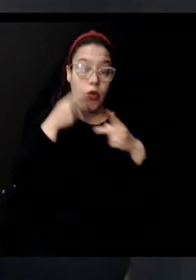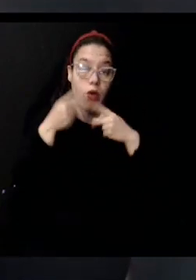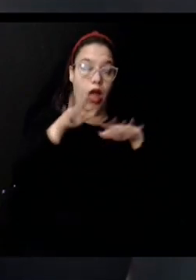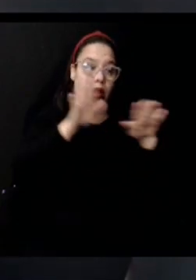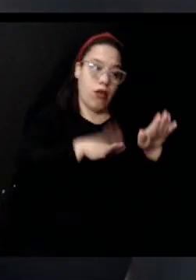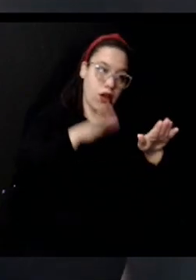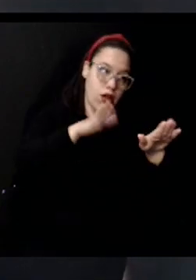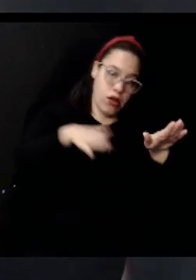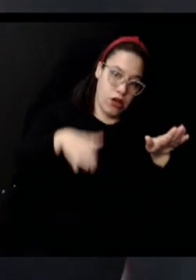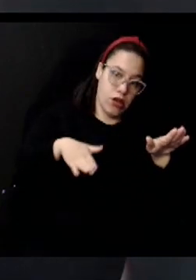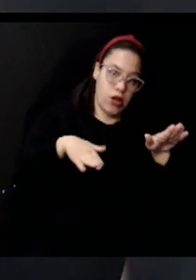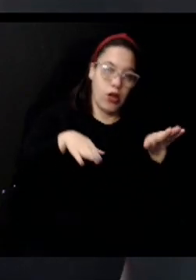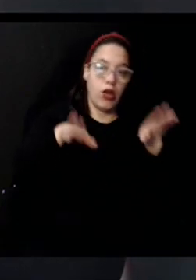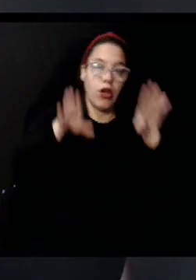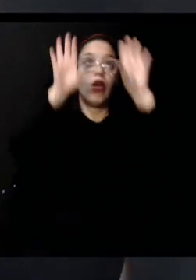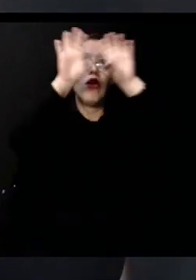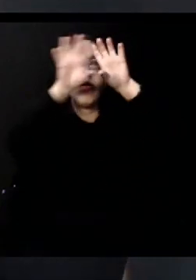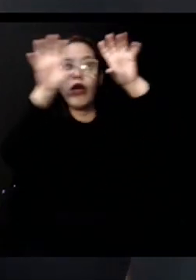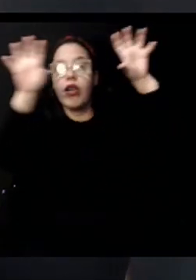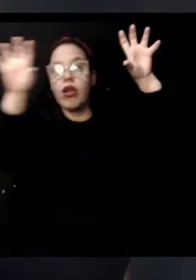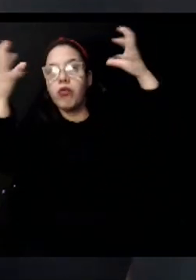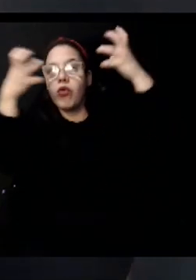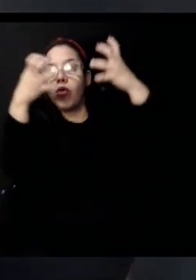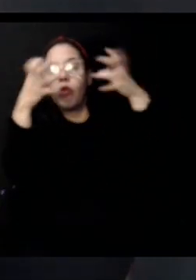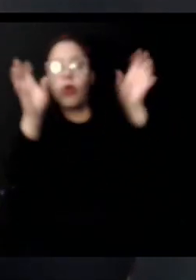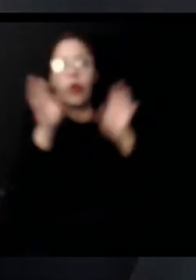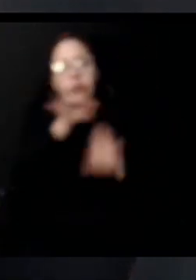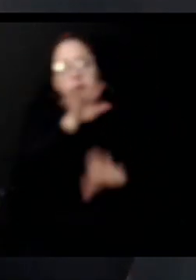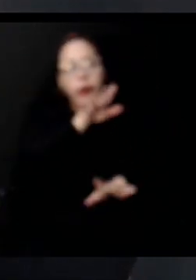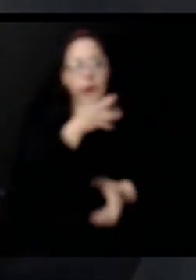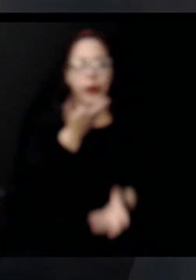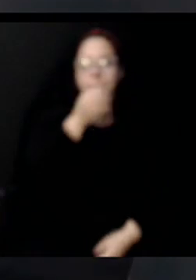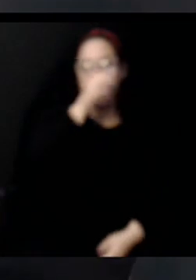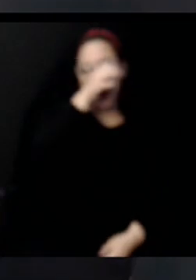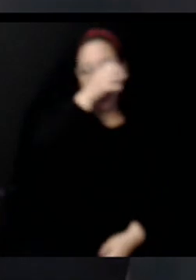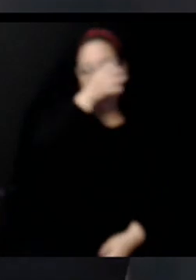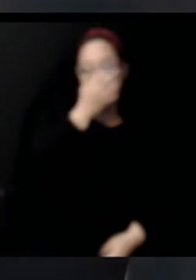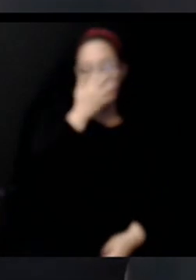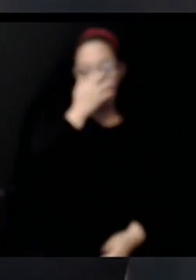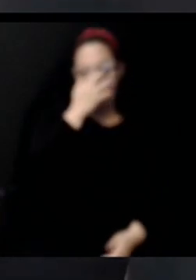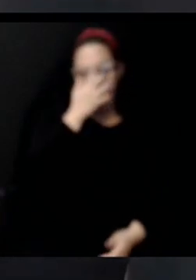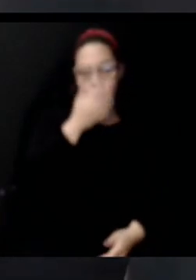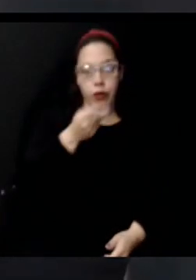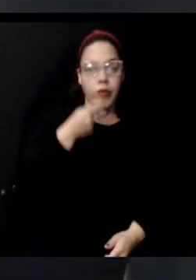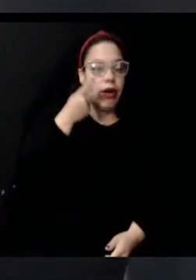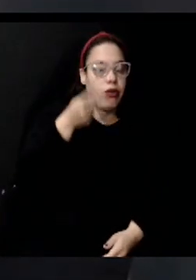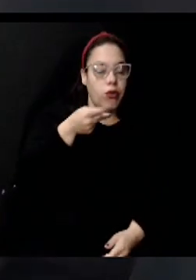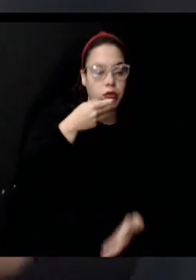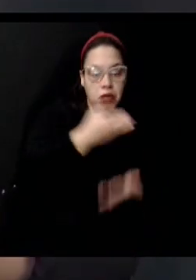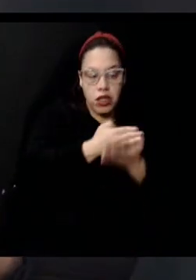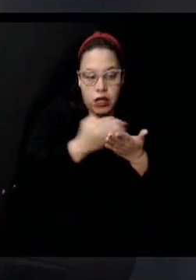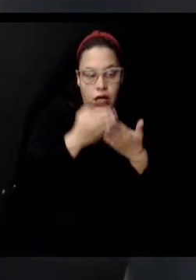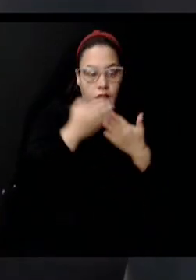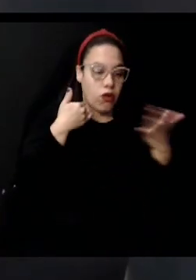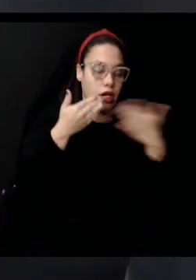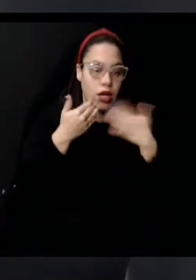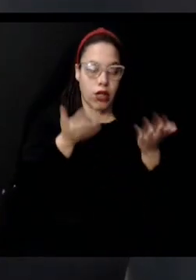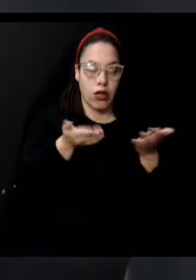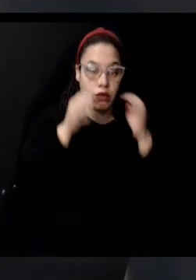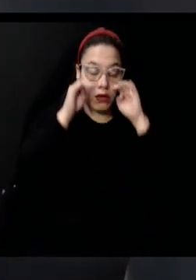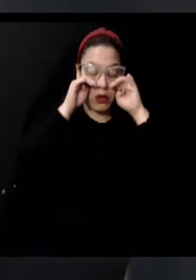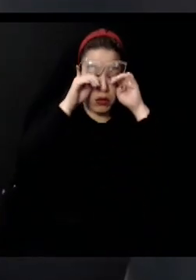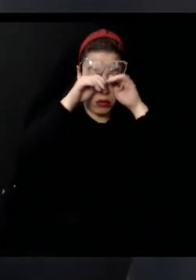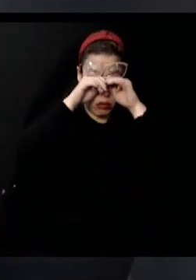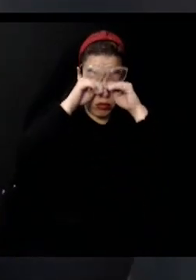do tempo: "Ai, olha, o tempo Sim. hoje está ruim", né. Mas isso é Aham. até para puxar uma conversa com alguém, para Perfeito. iniciar uma